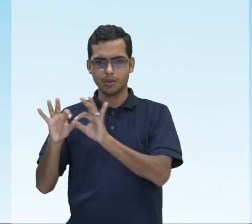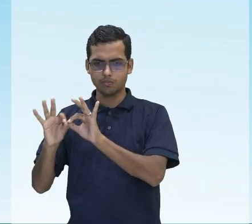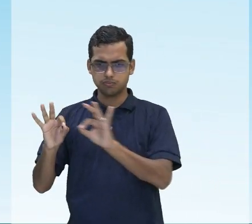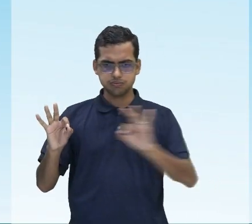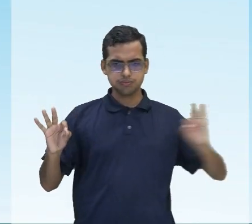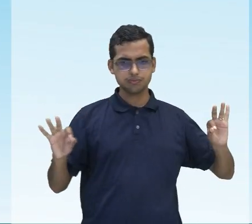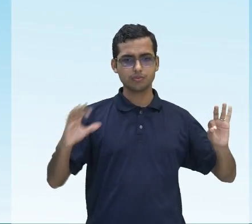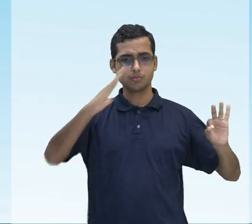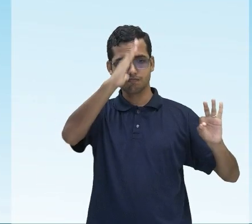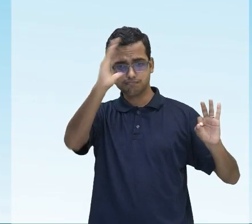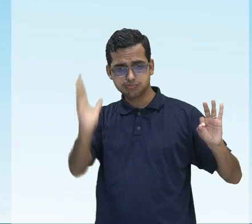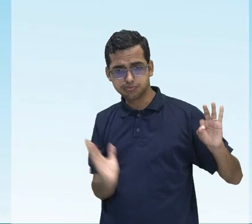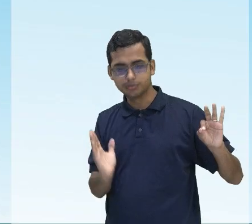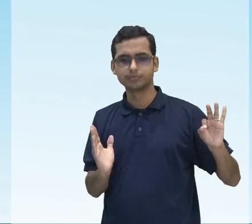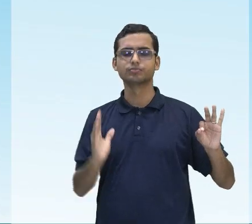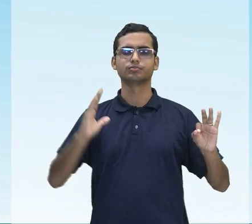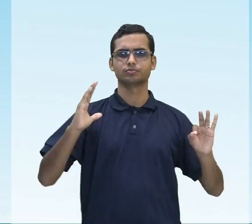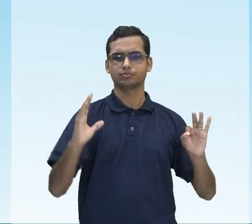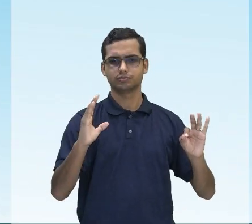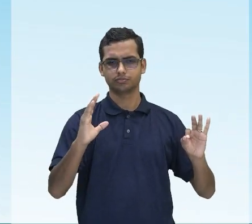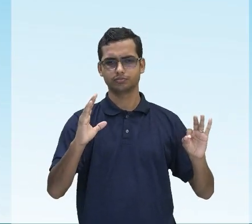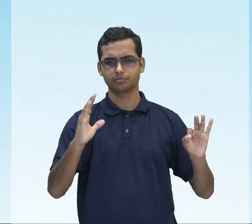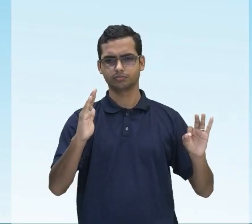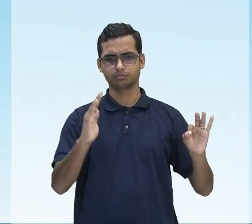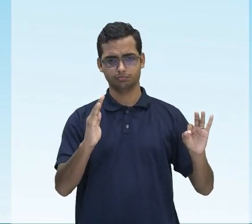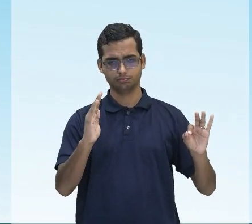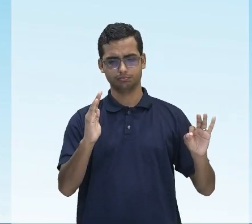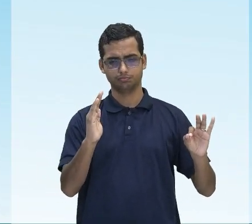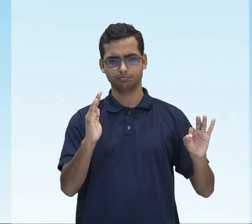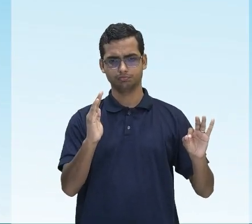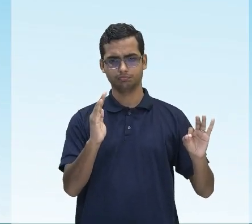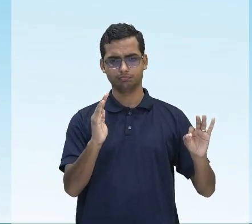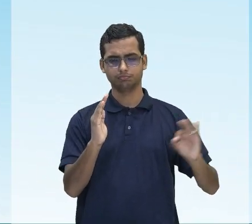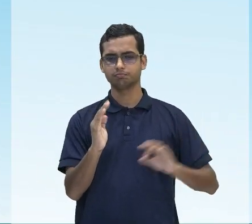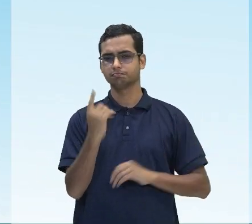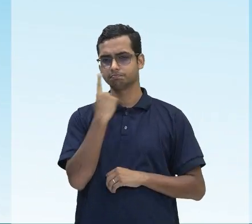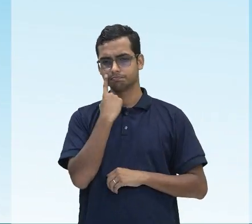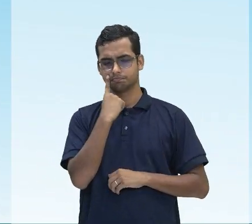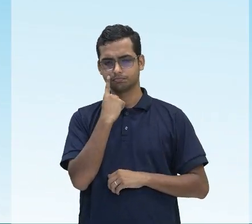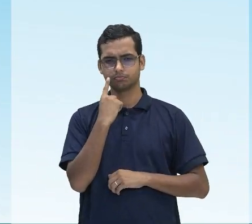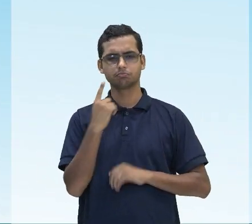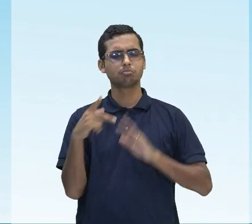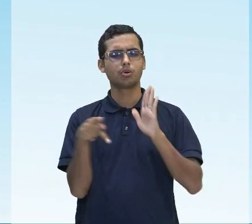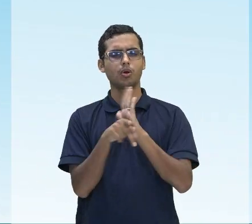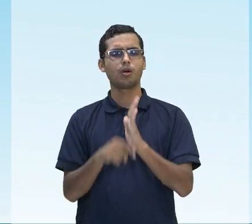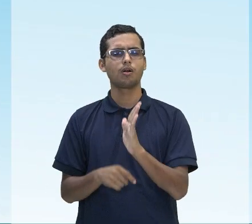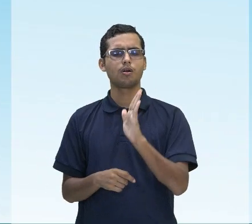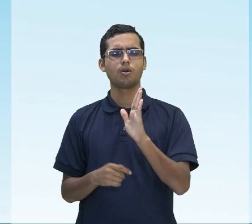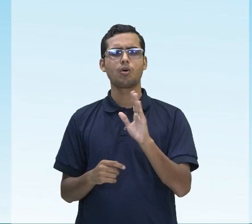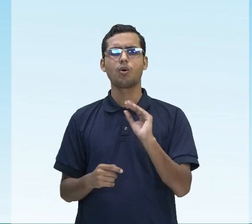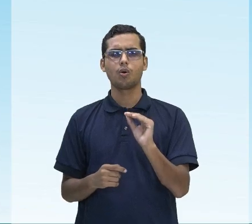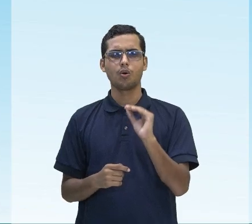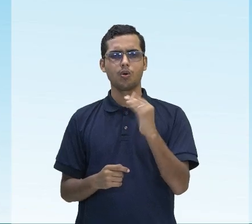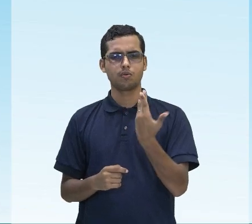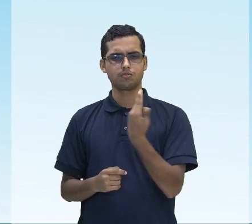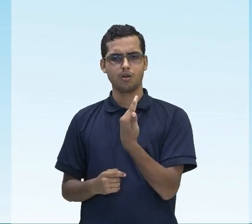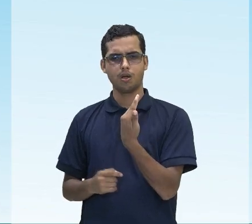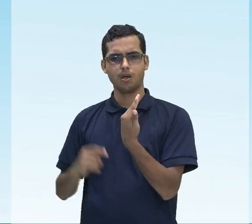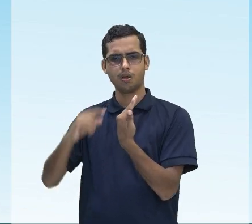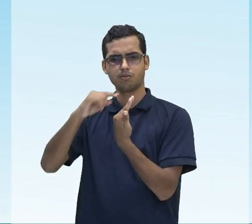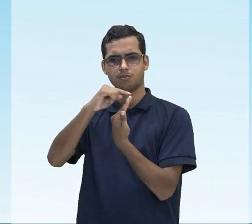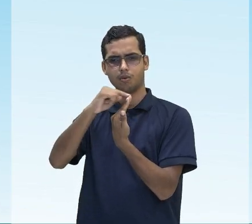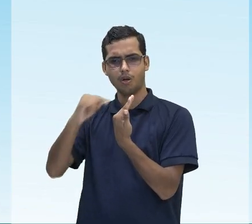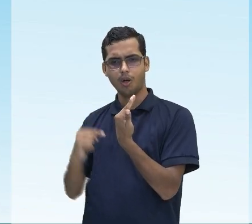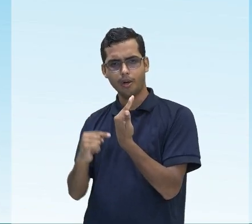eixo principal, aí está o espelho convexo desenhado. Veja, incidiu paralelo, voltou para o